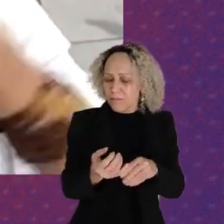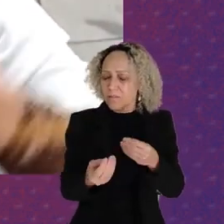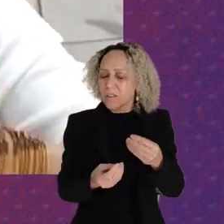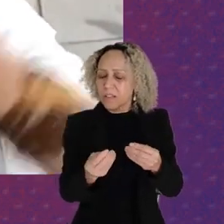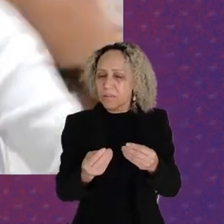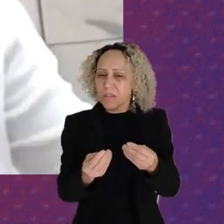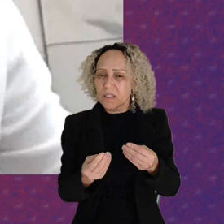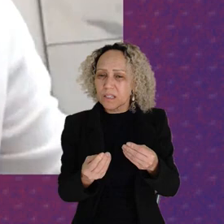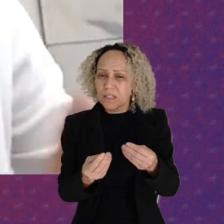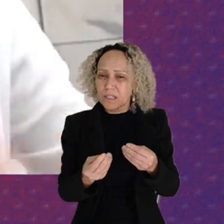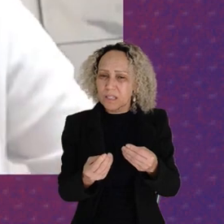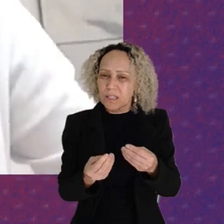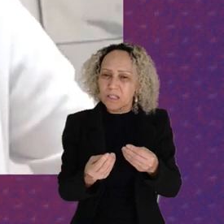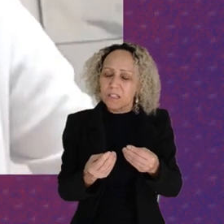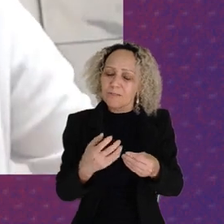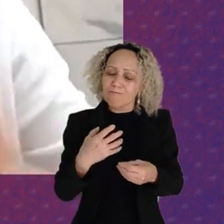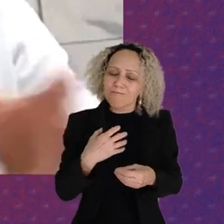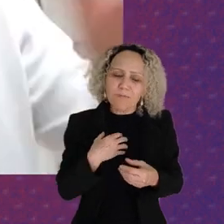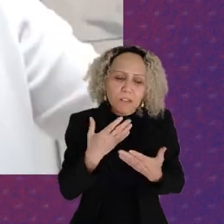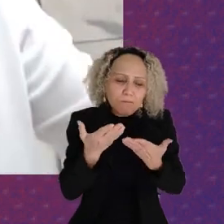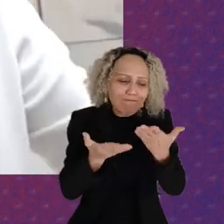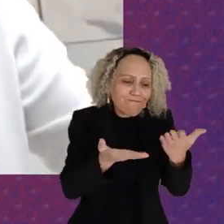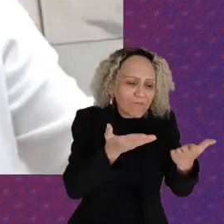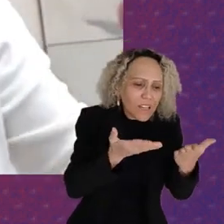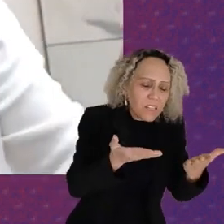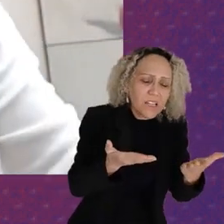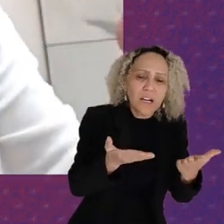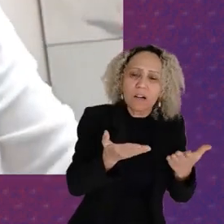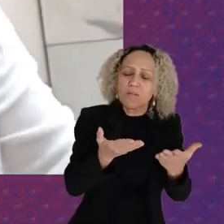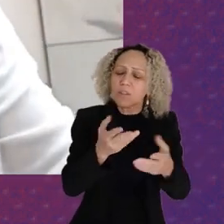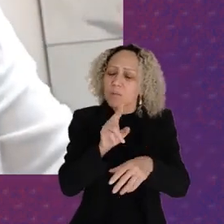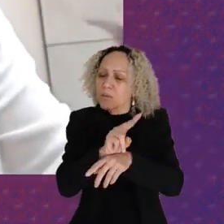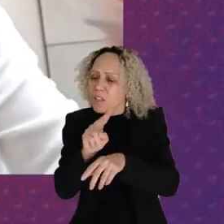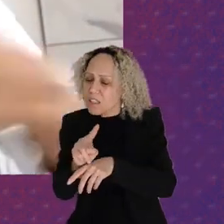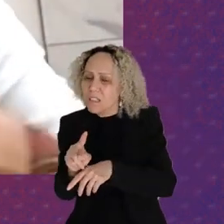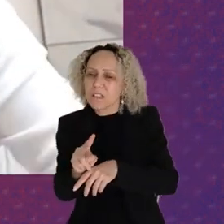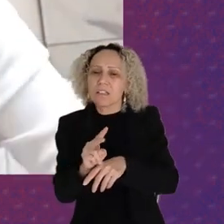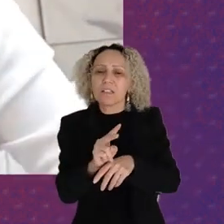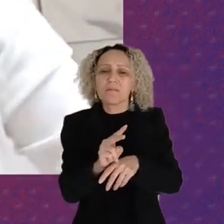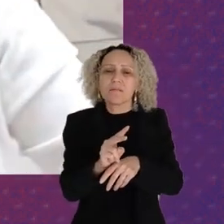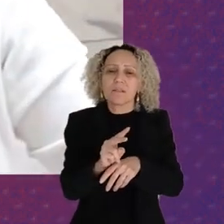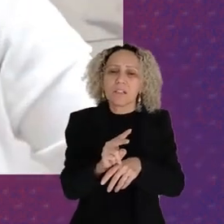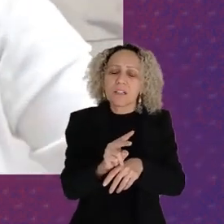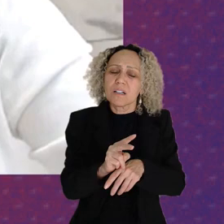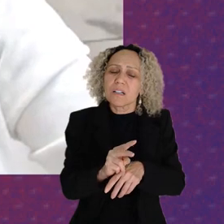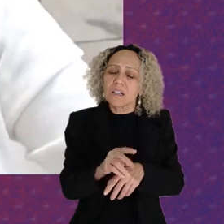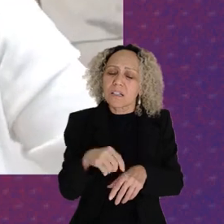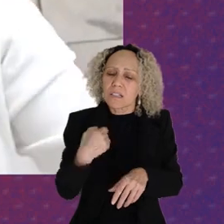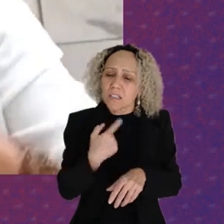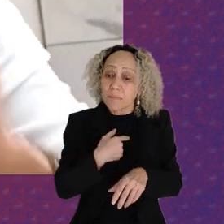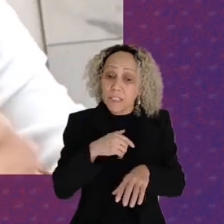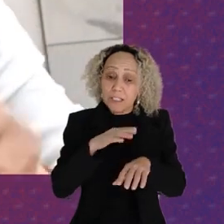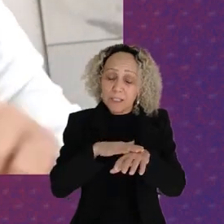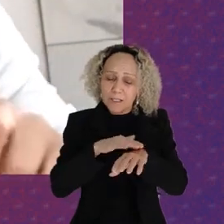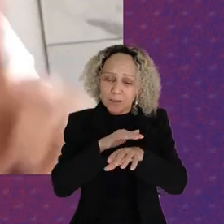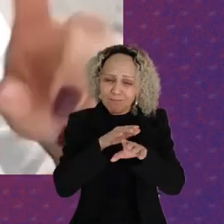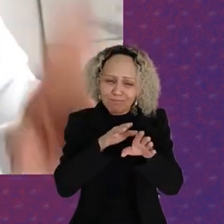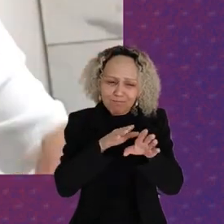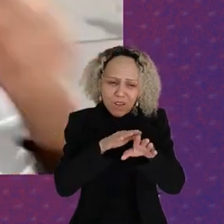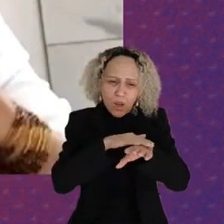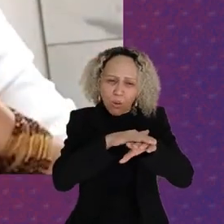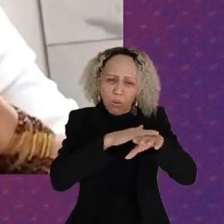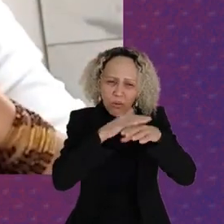de sensibilização da sociedade para que a sociedade consiga compreender que isso tudo é fruto, sim,